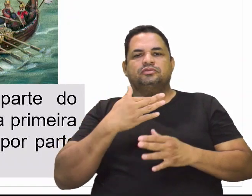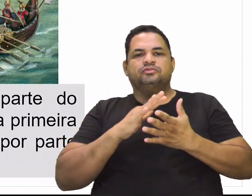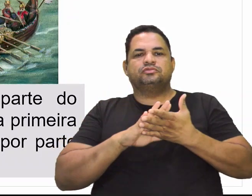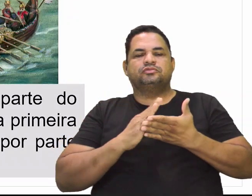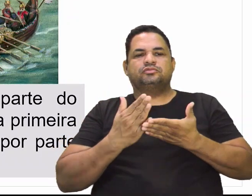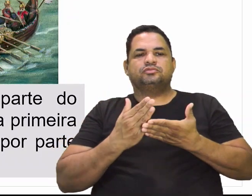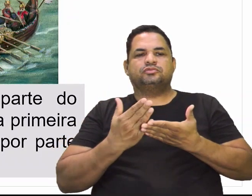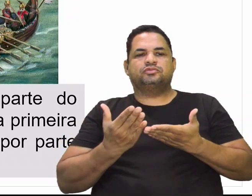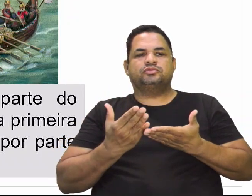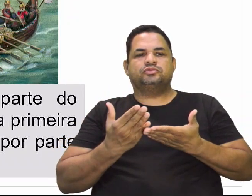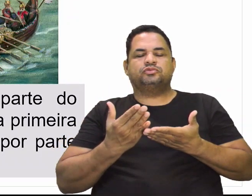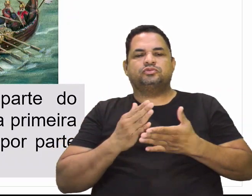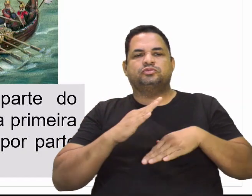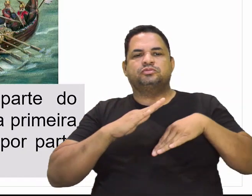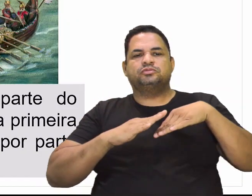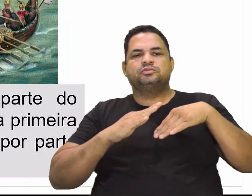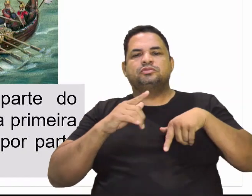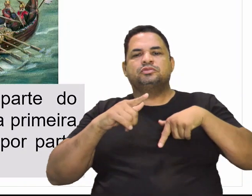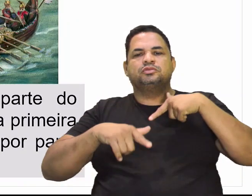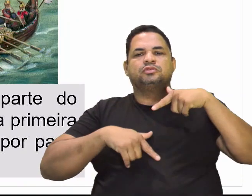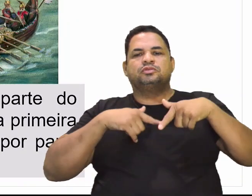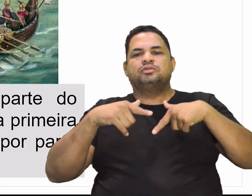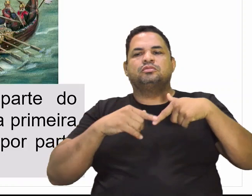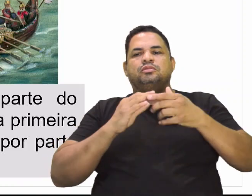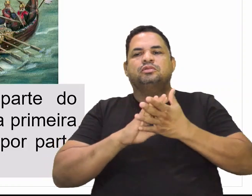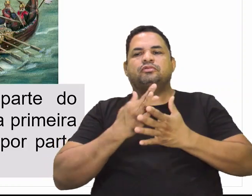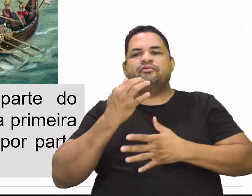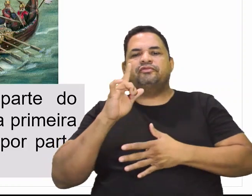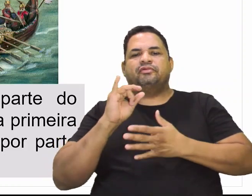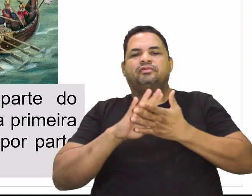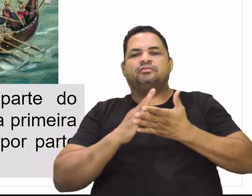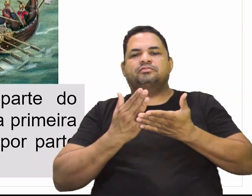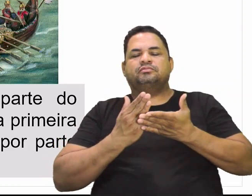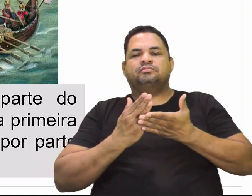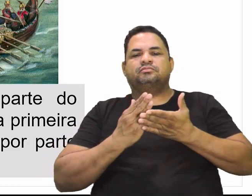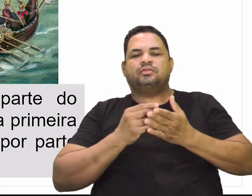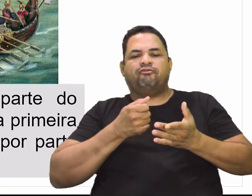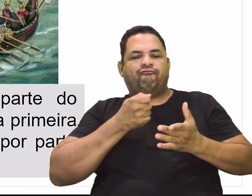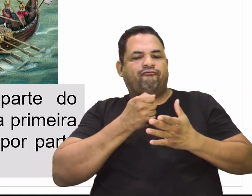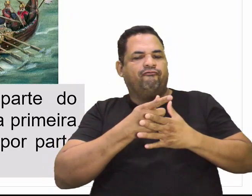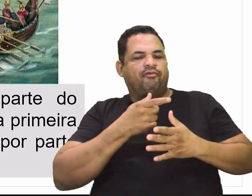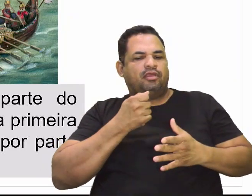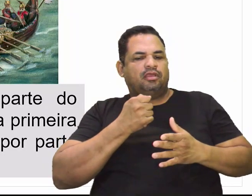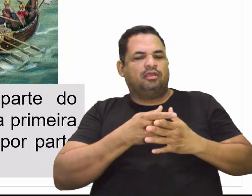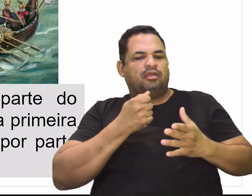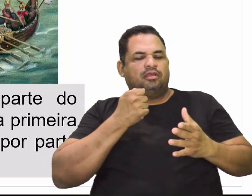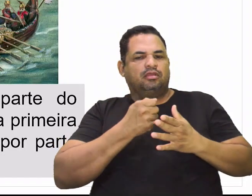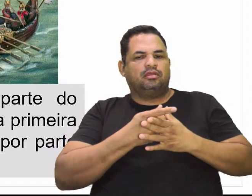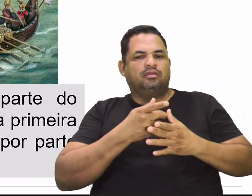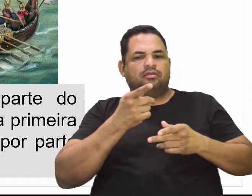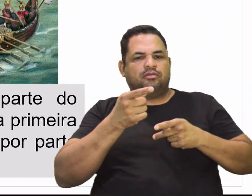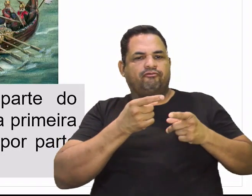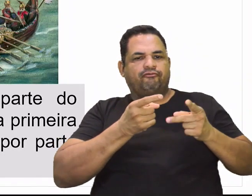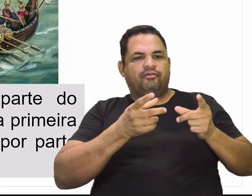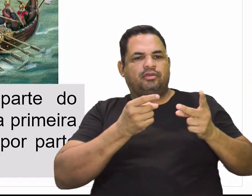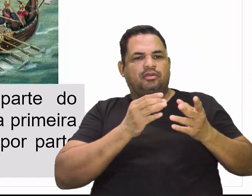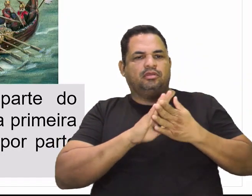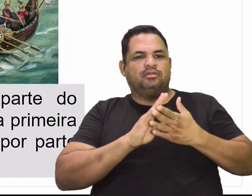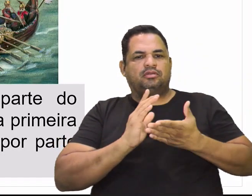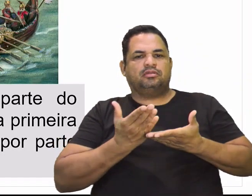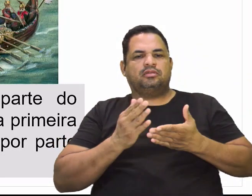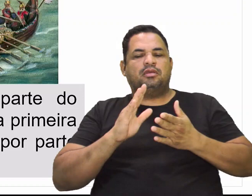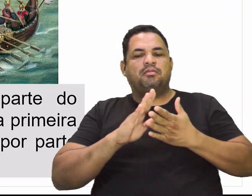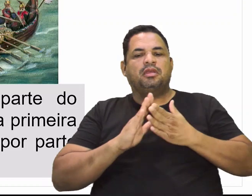vocação essa voltada para o comércio e também para a navegação em alto mar. Os fenícios